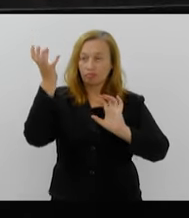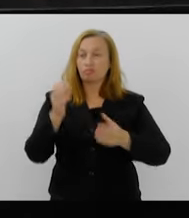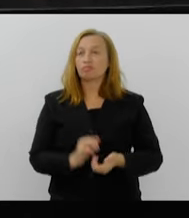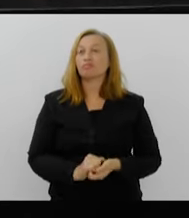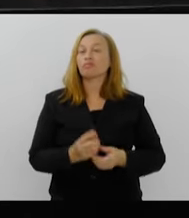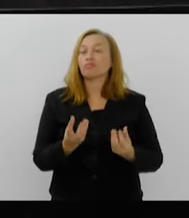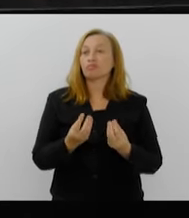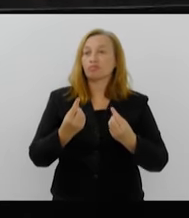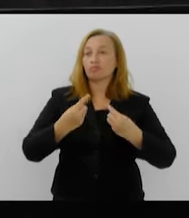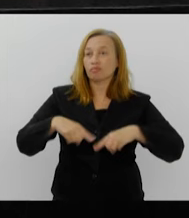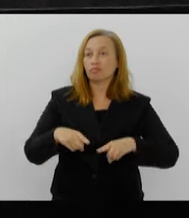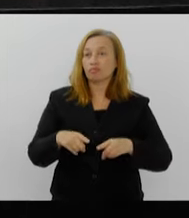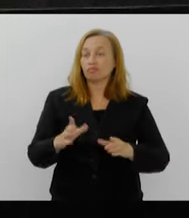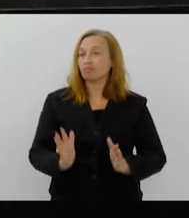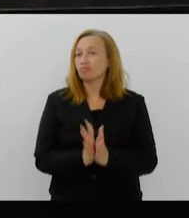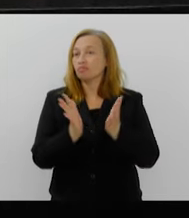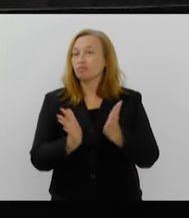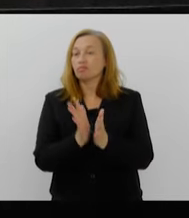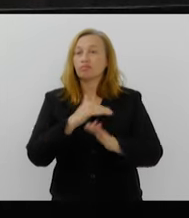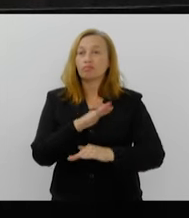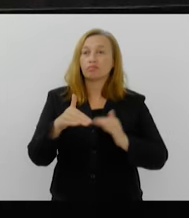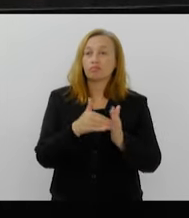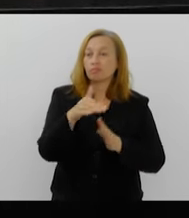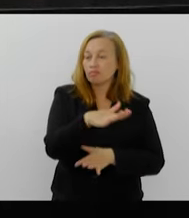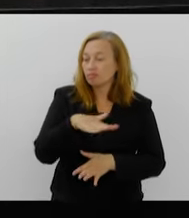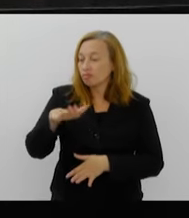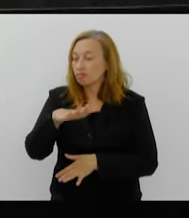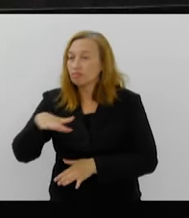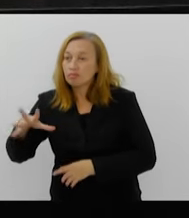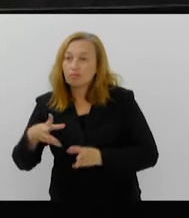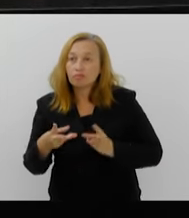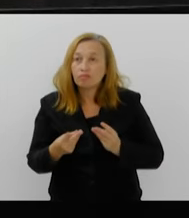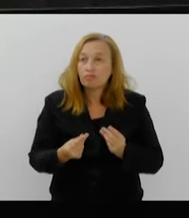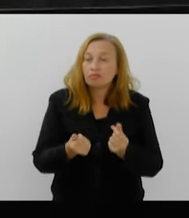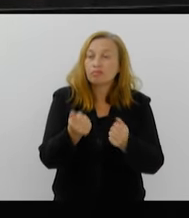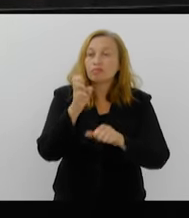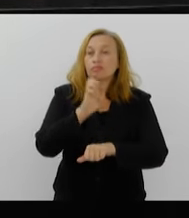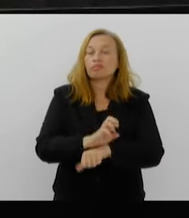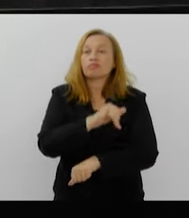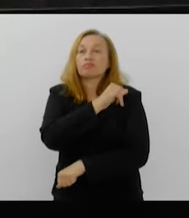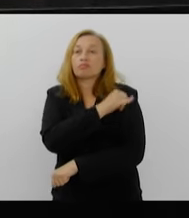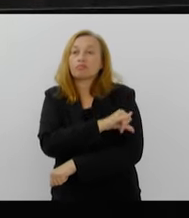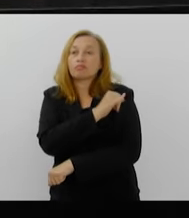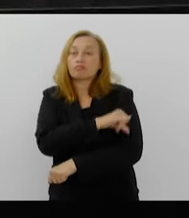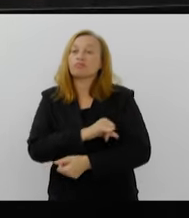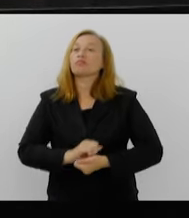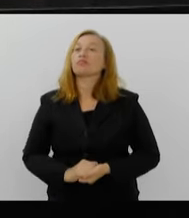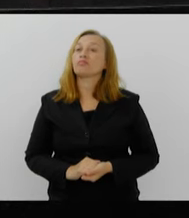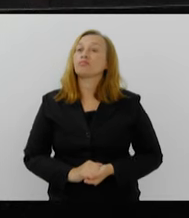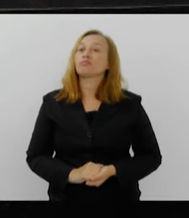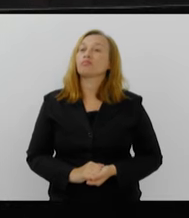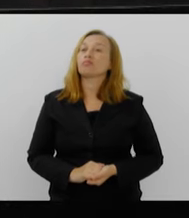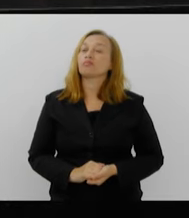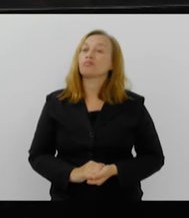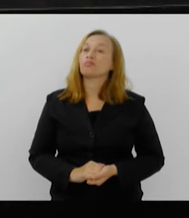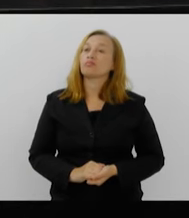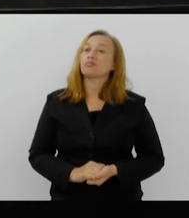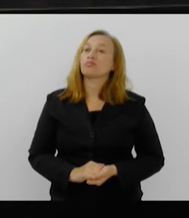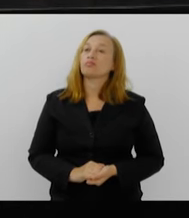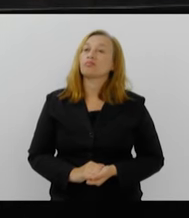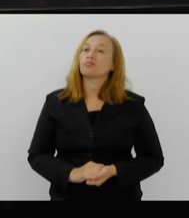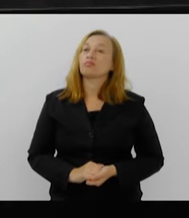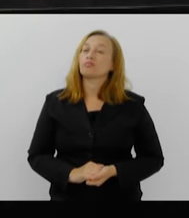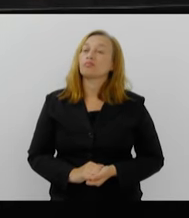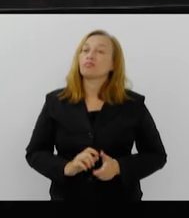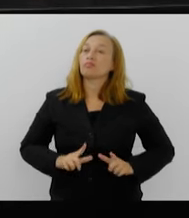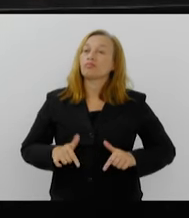à pobreza, enfim, todas as áreas sensíveis em que o Estado do Rio de Janeiro vem devendo e devendo